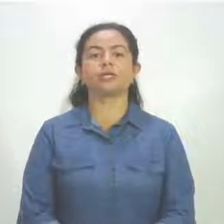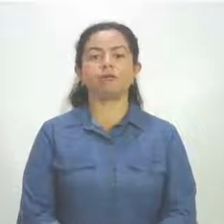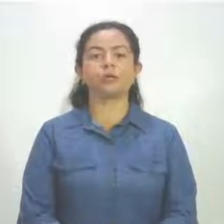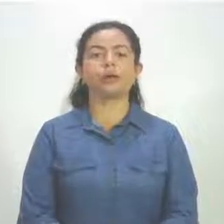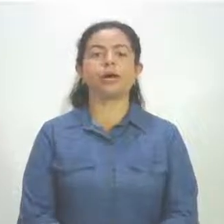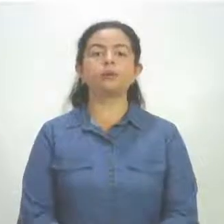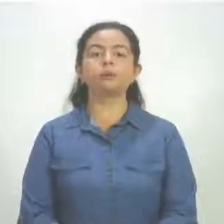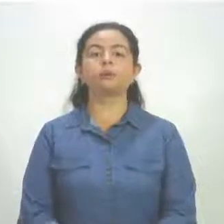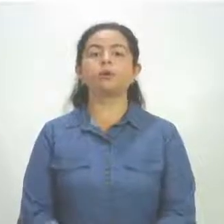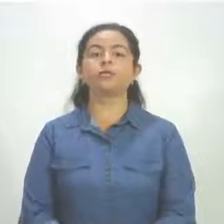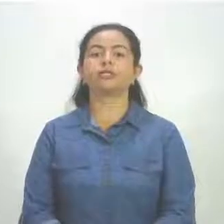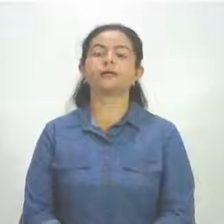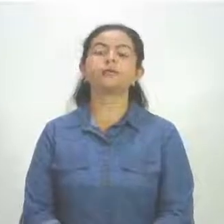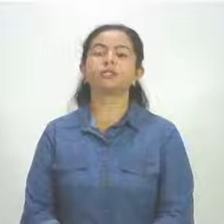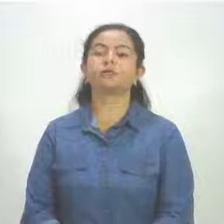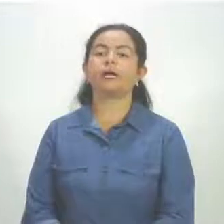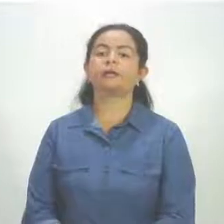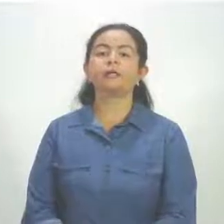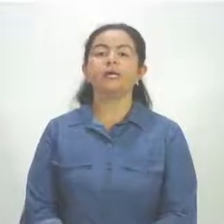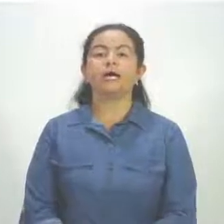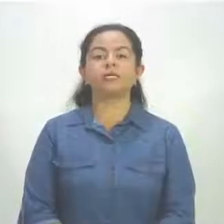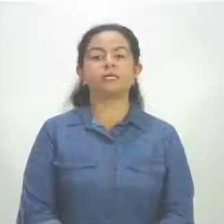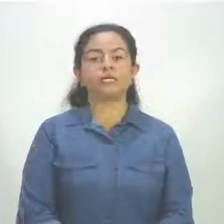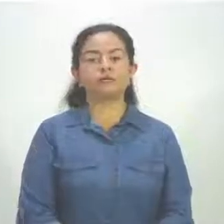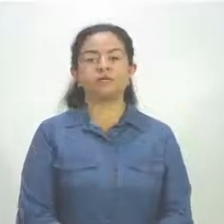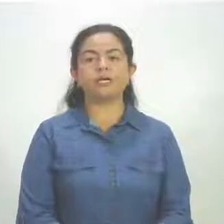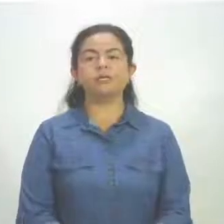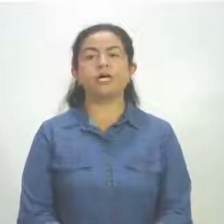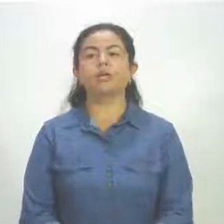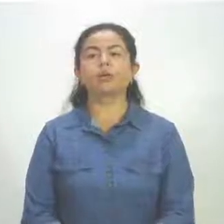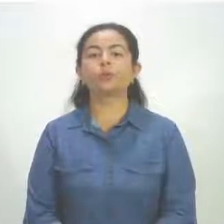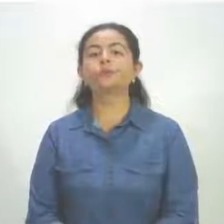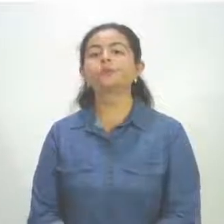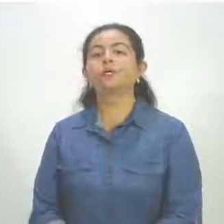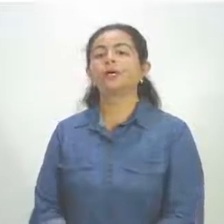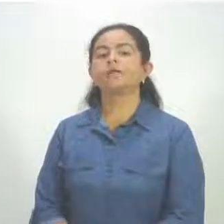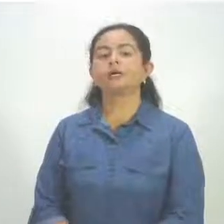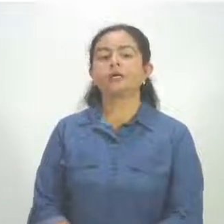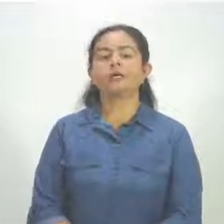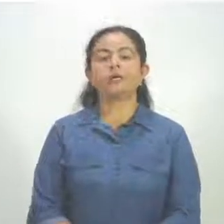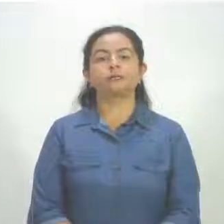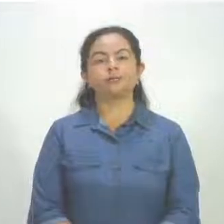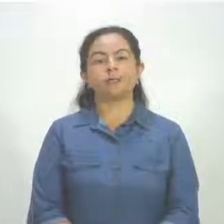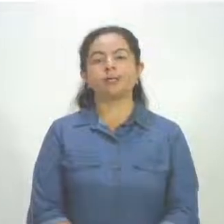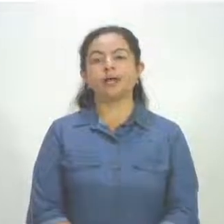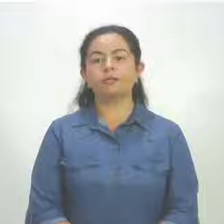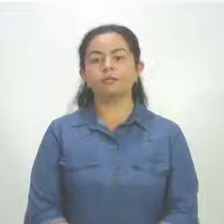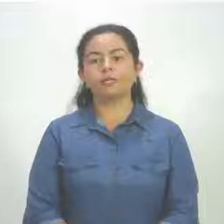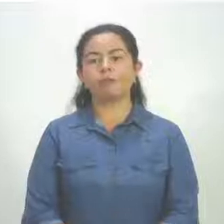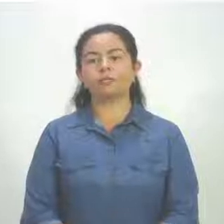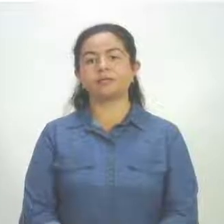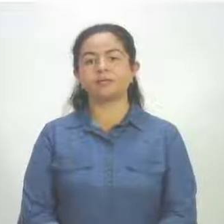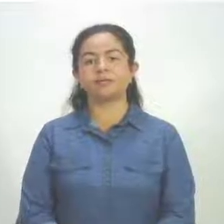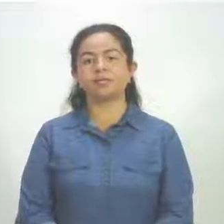a agenda virtual no Google Agenda, intitulada Agenda de Atividades da Agro 1, que ficaria na responsabilidade